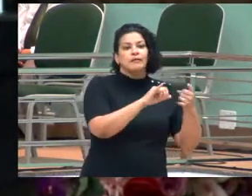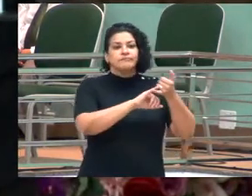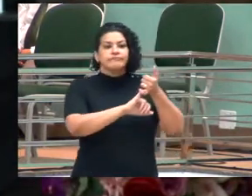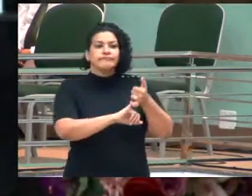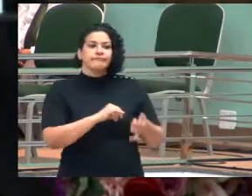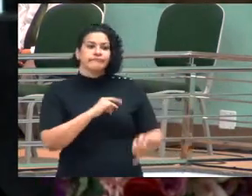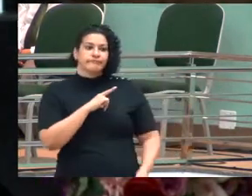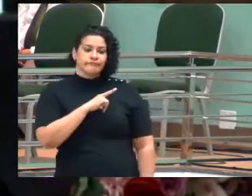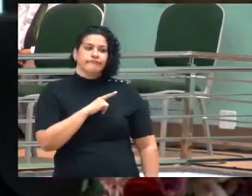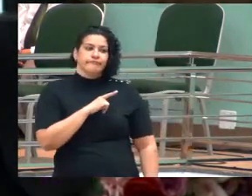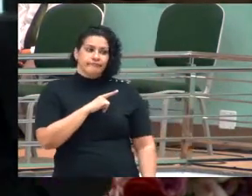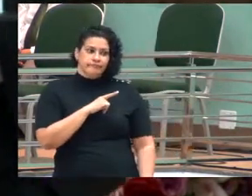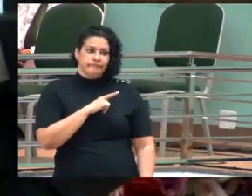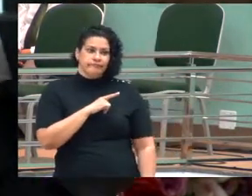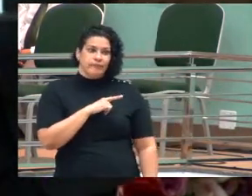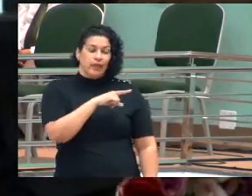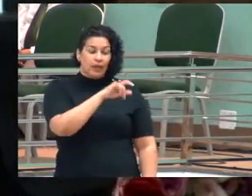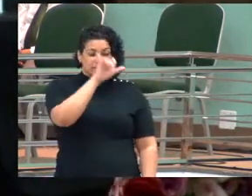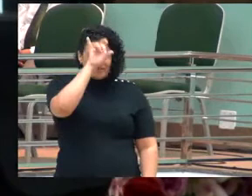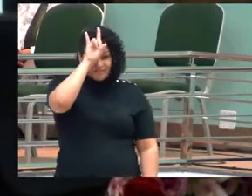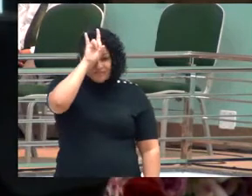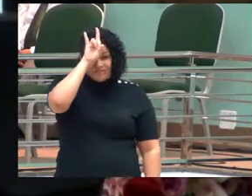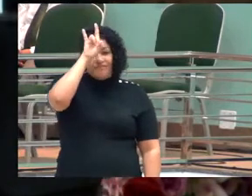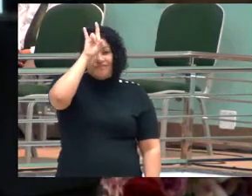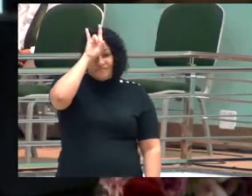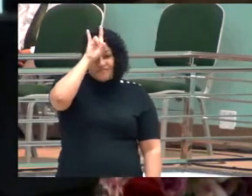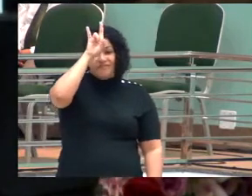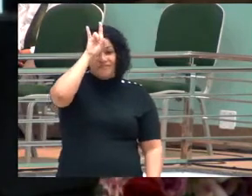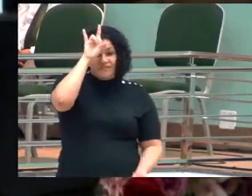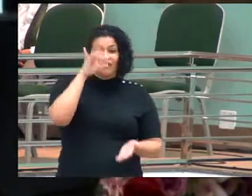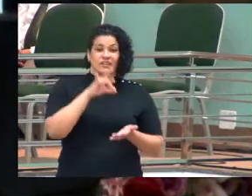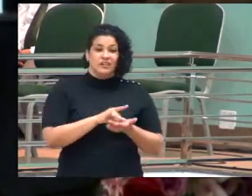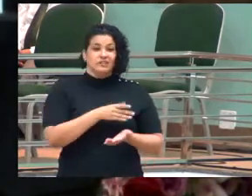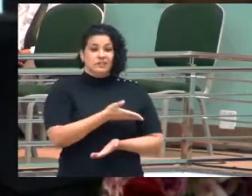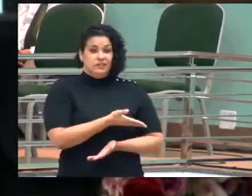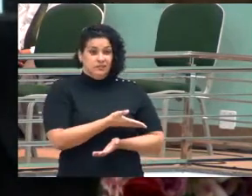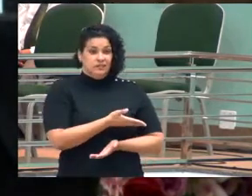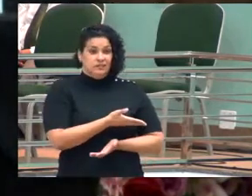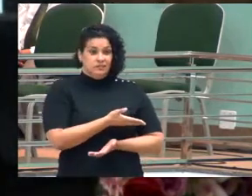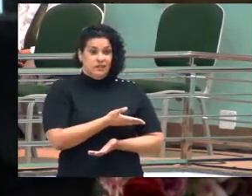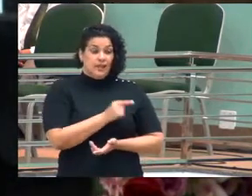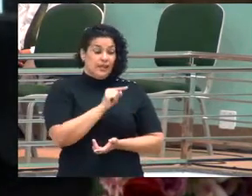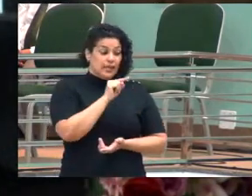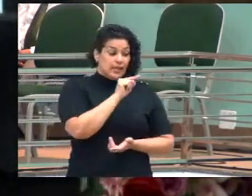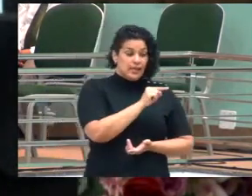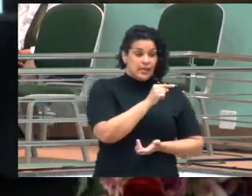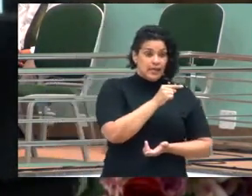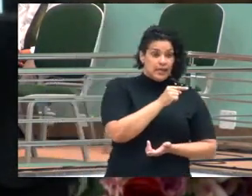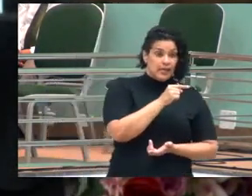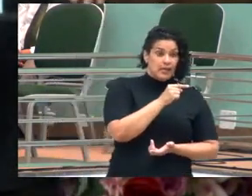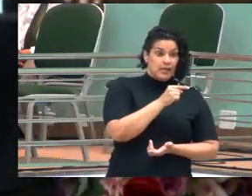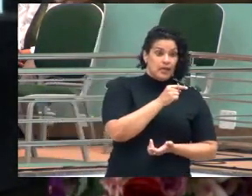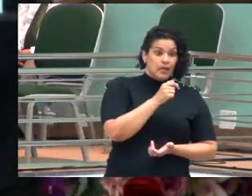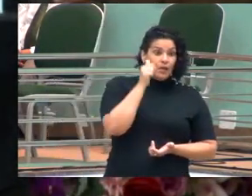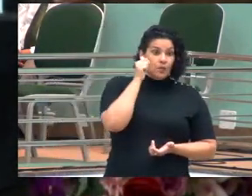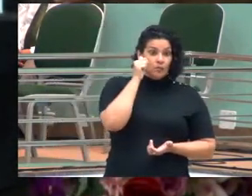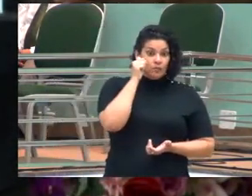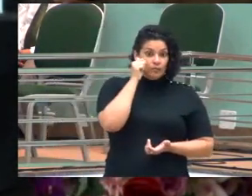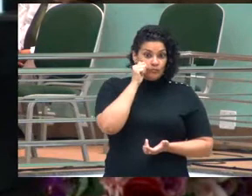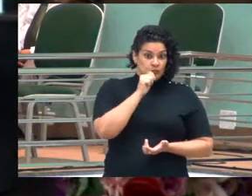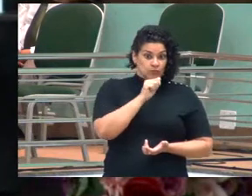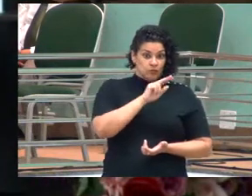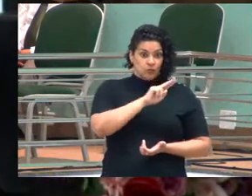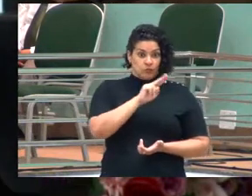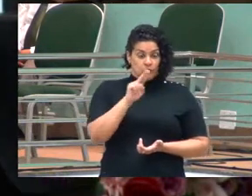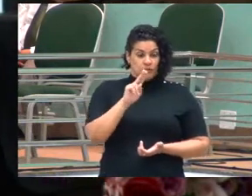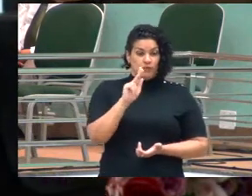Ele estava cometendo o pecado de ter casado com uma mulher que ele não podia casar.